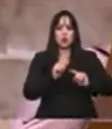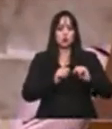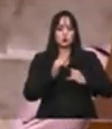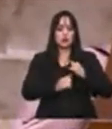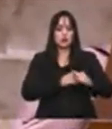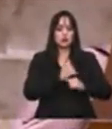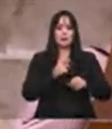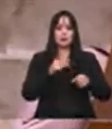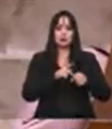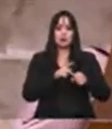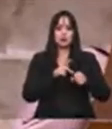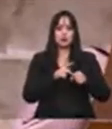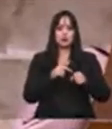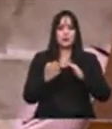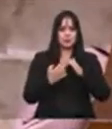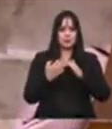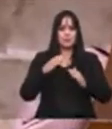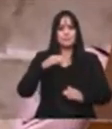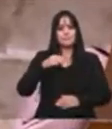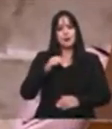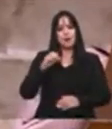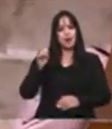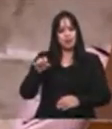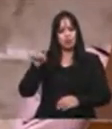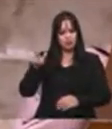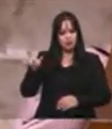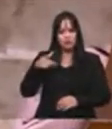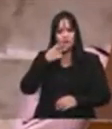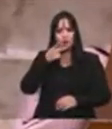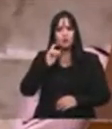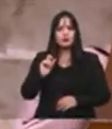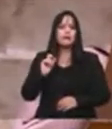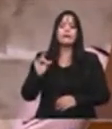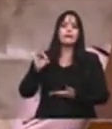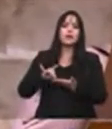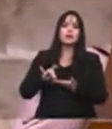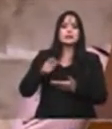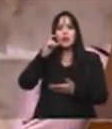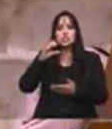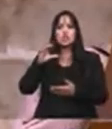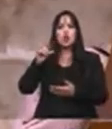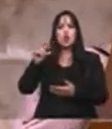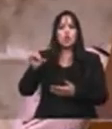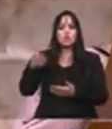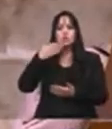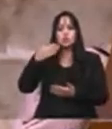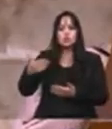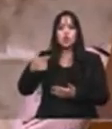químicos Petrobras Distribuidora em Macaé. Ele ressaltou que Bergamaschi, atuando no interesse de Collor, solicitou R$2